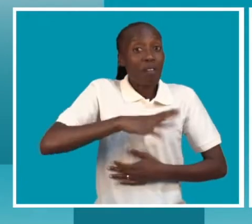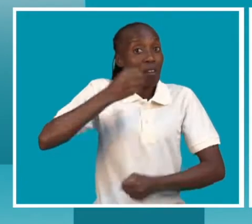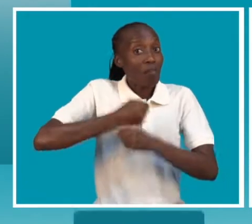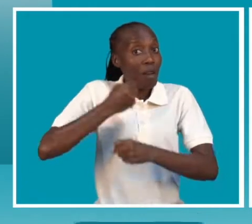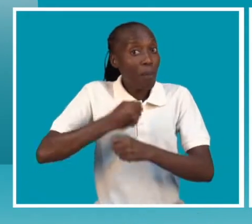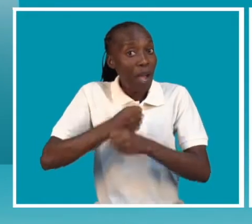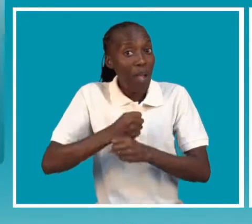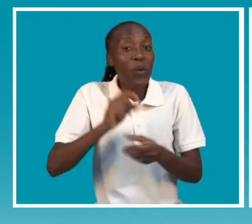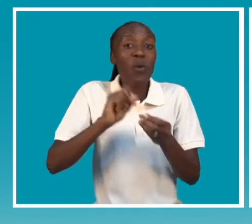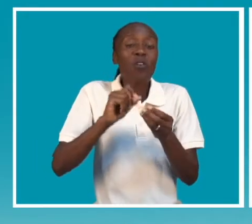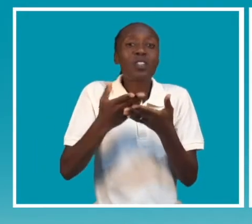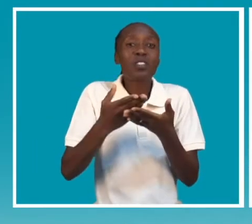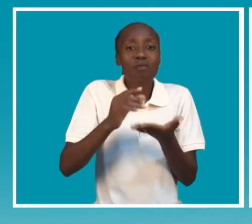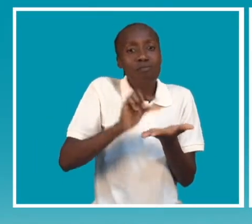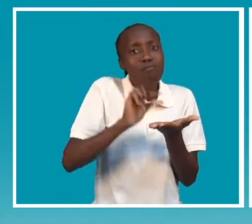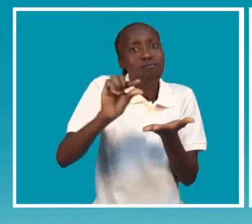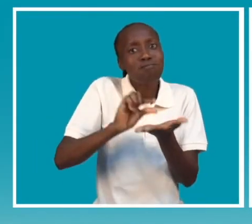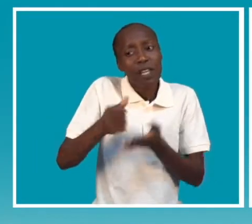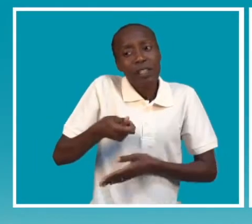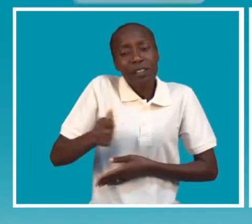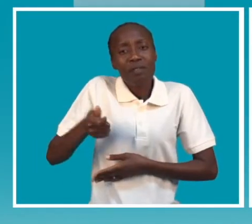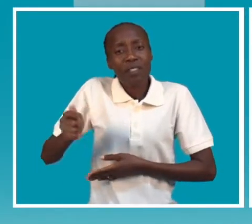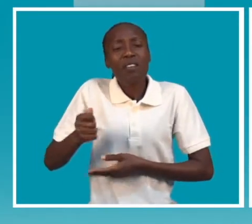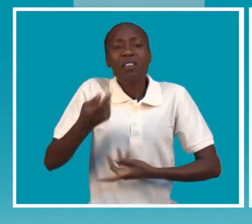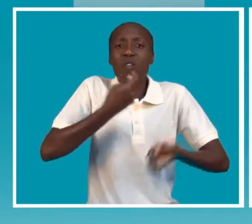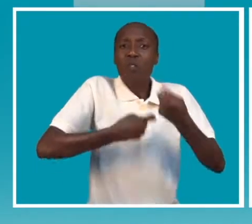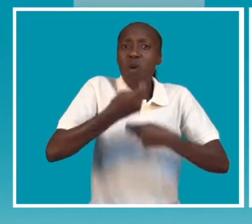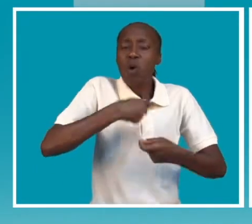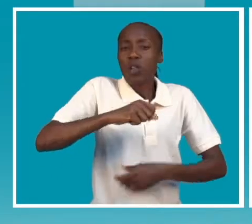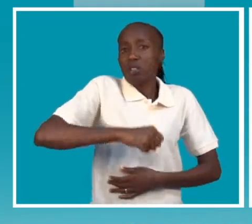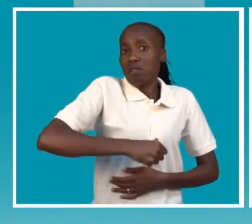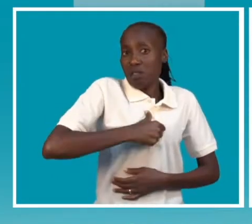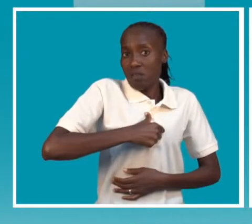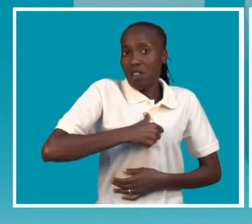investimento para abrir um outro negócio, para a sustentabilidade dessas pessoas?